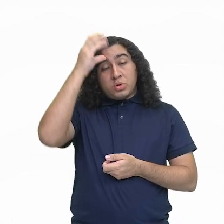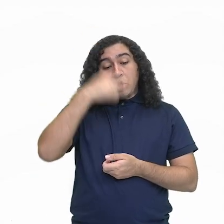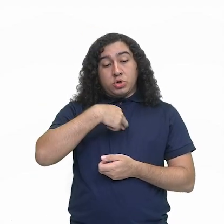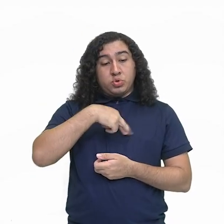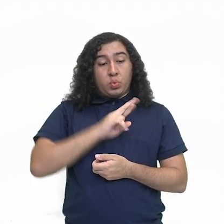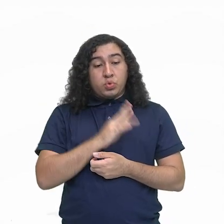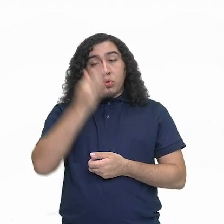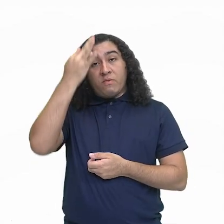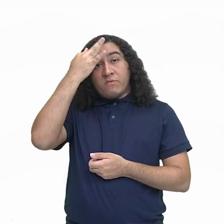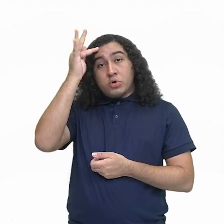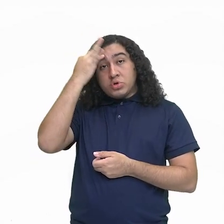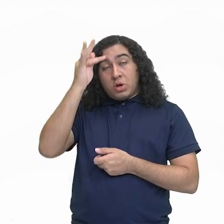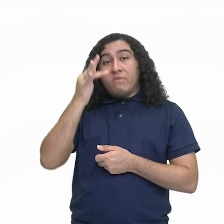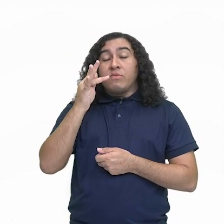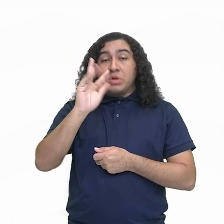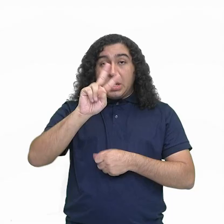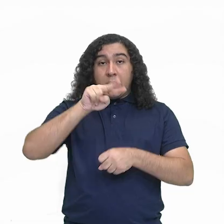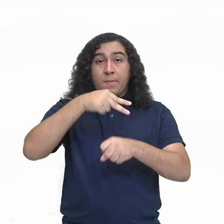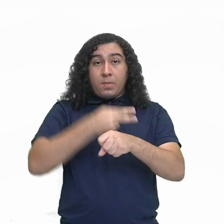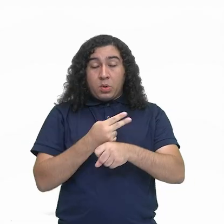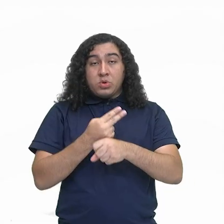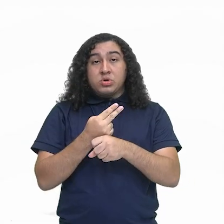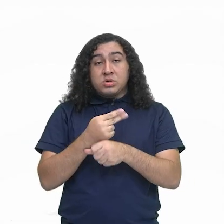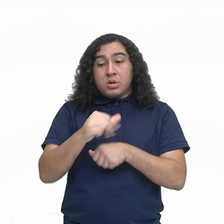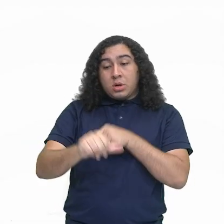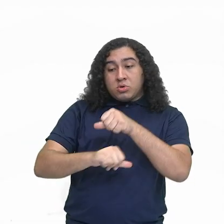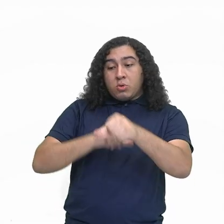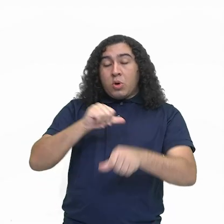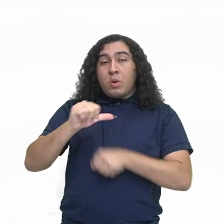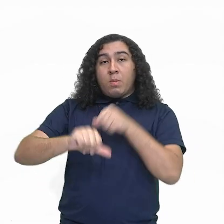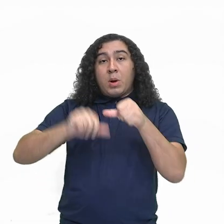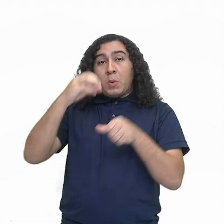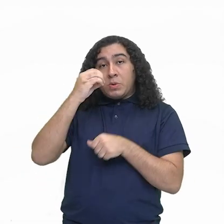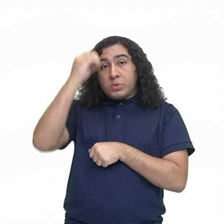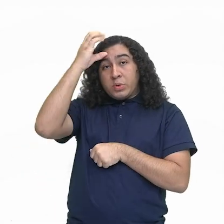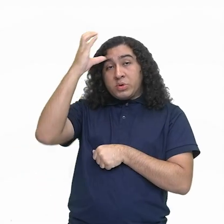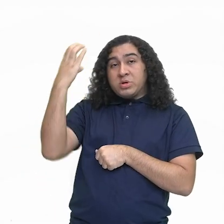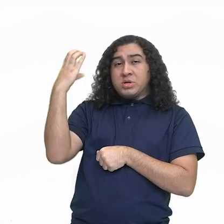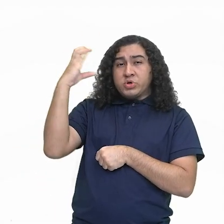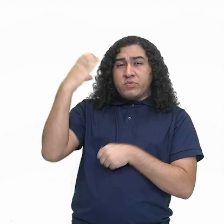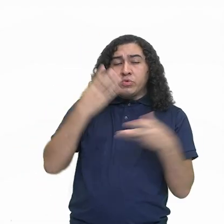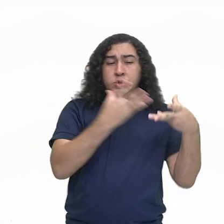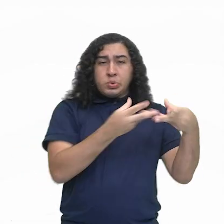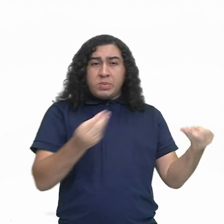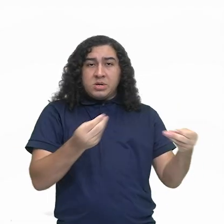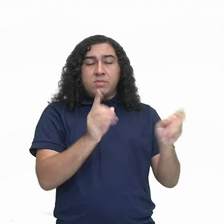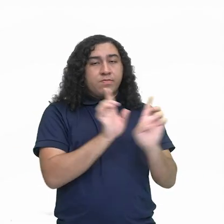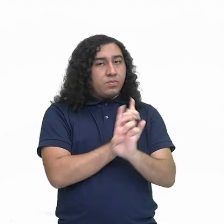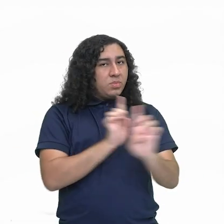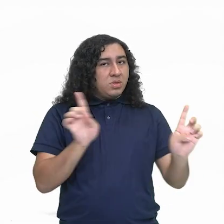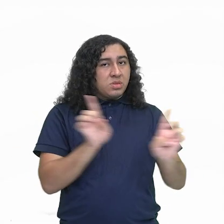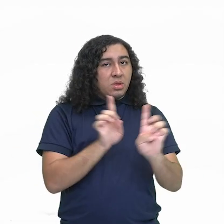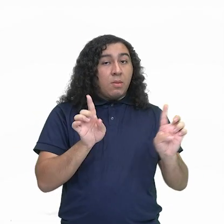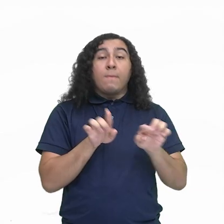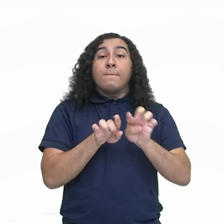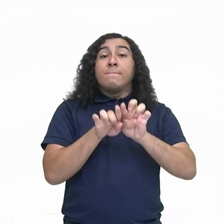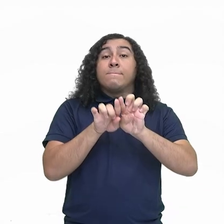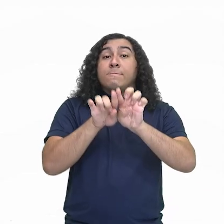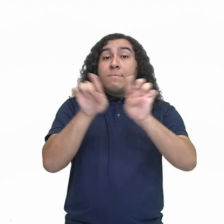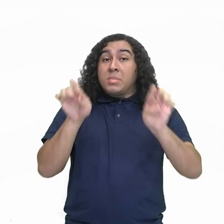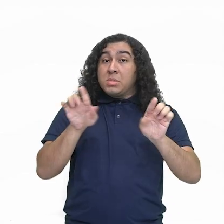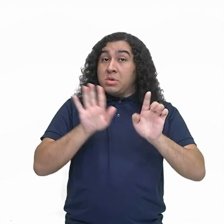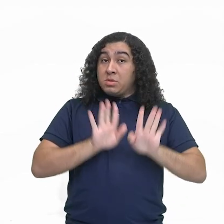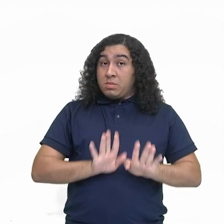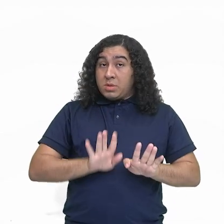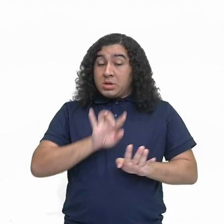vão dar lugar ao conhecimento científico. Não que eles vão desaparecer, eles não vão desaparecer, né? Porém,